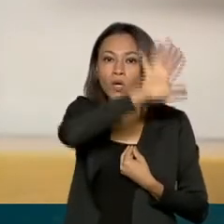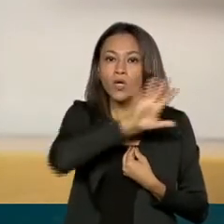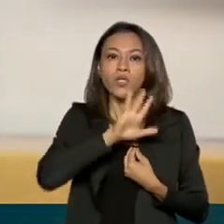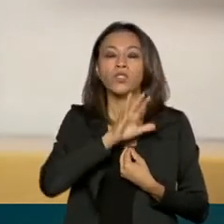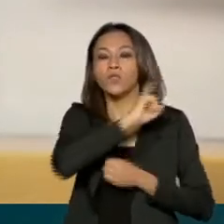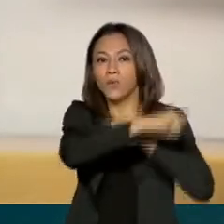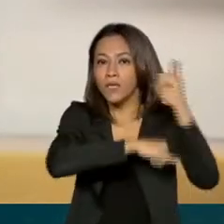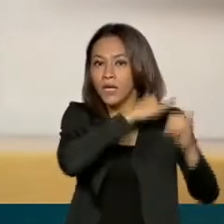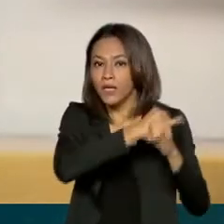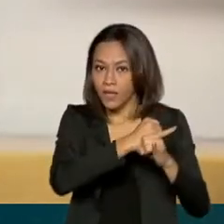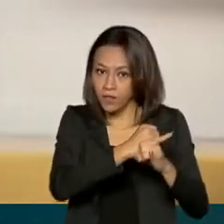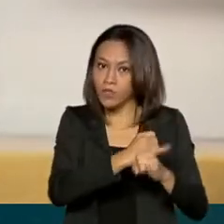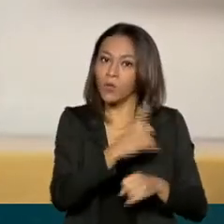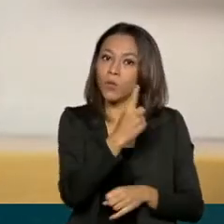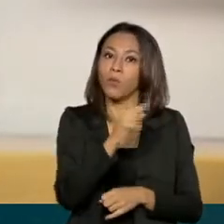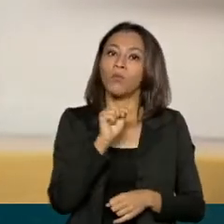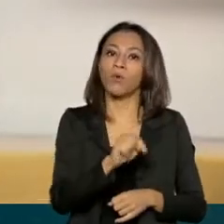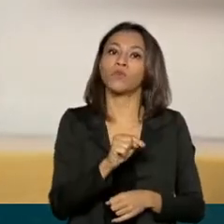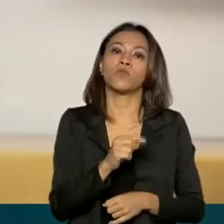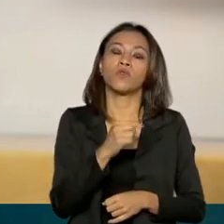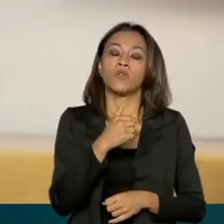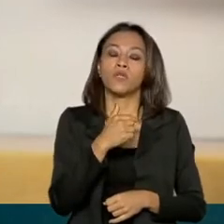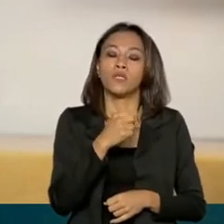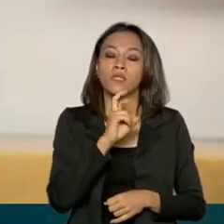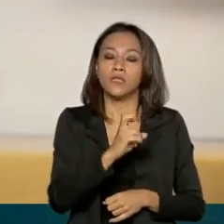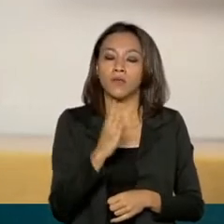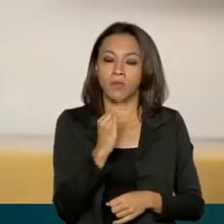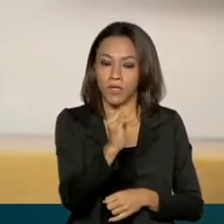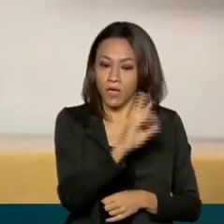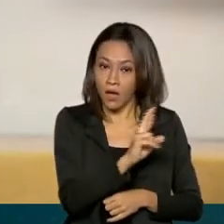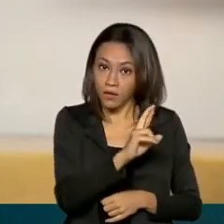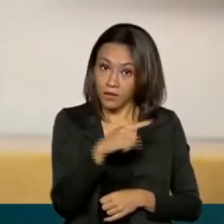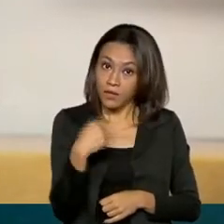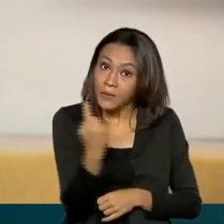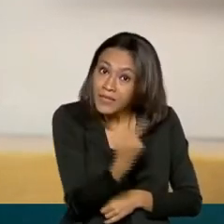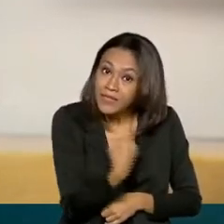de reais. Isso é muito importante. Acho que esse compromisso com o Norte no Brasil é fundamental.